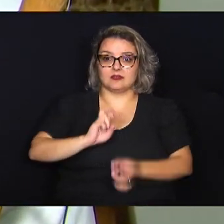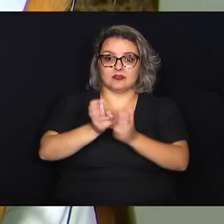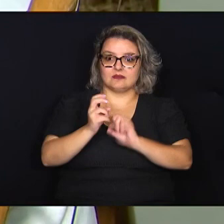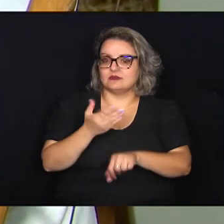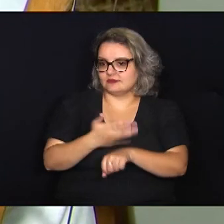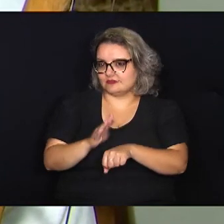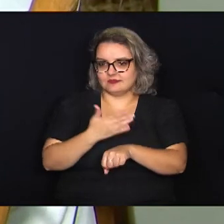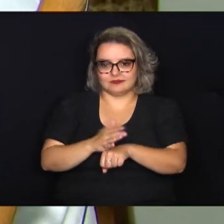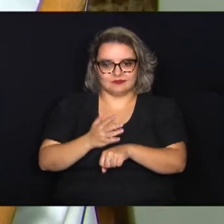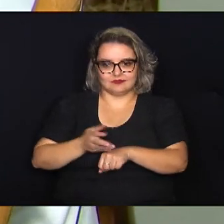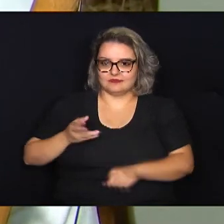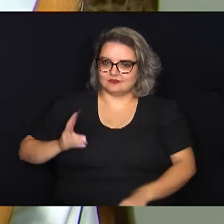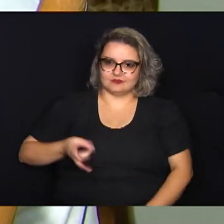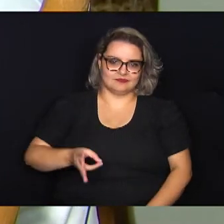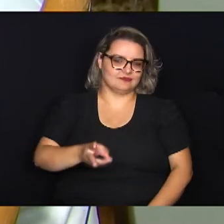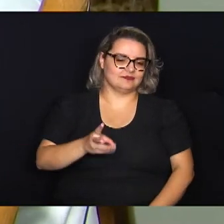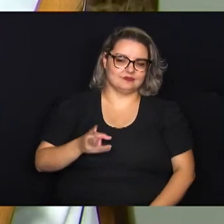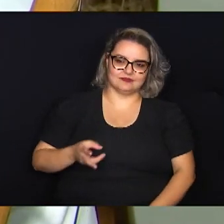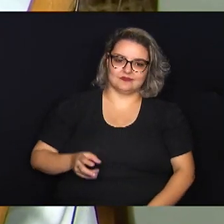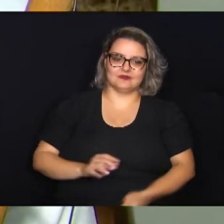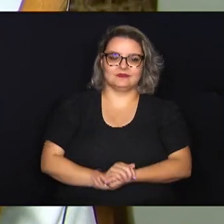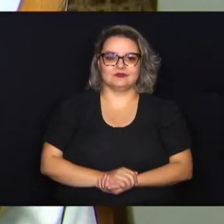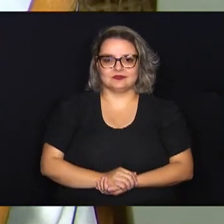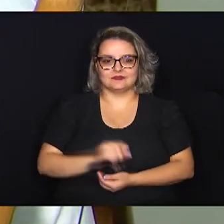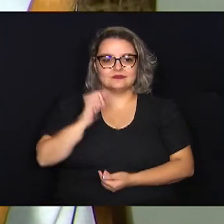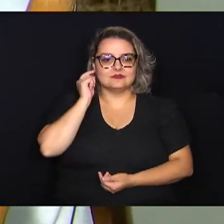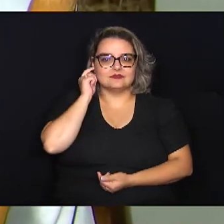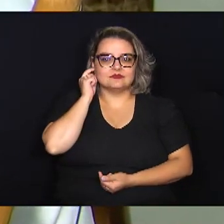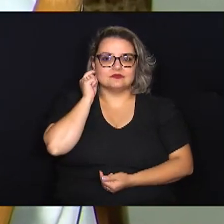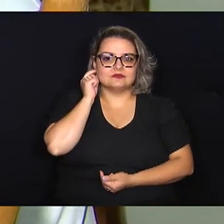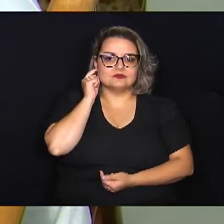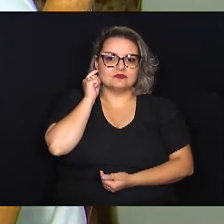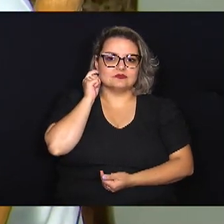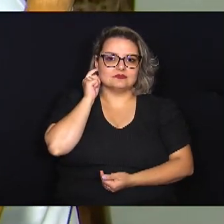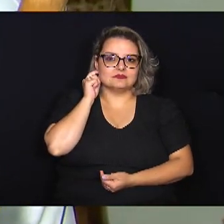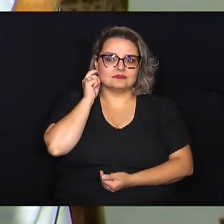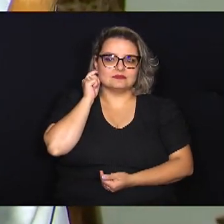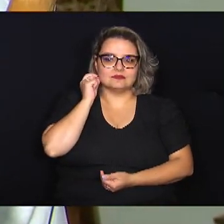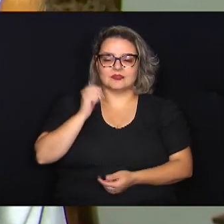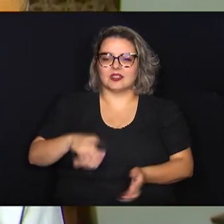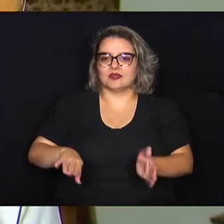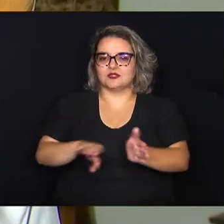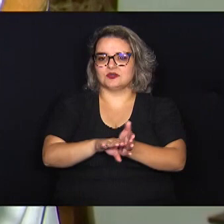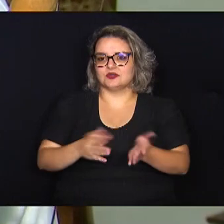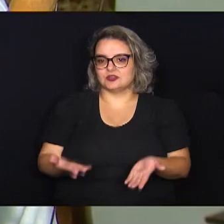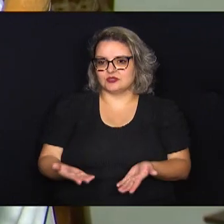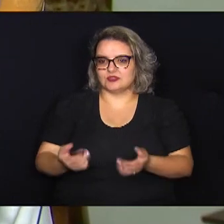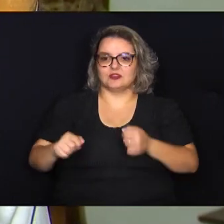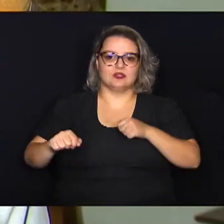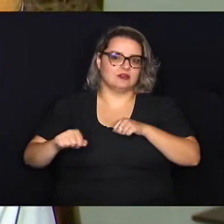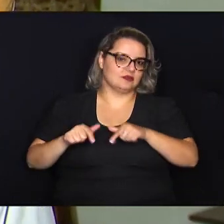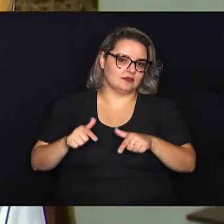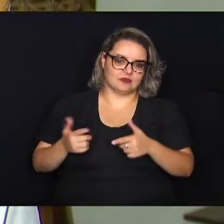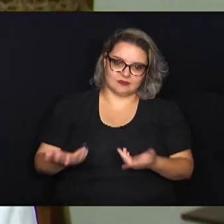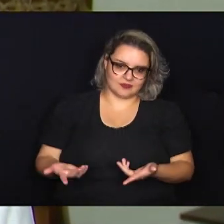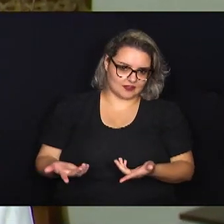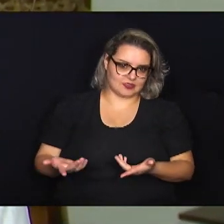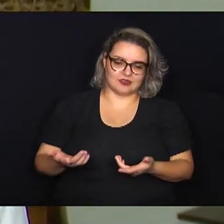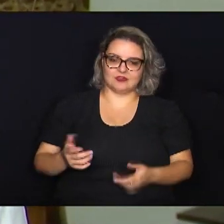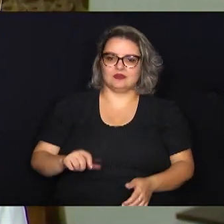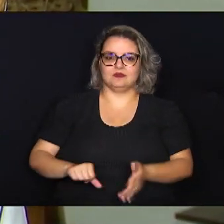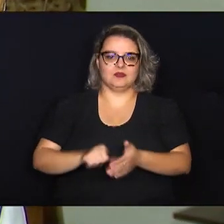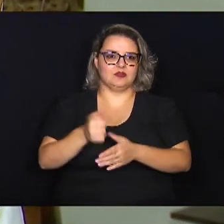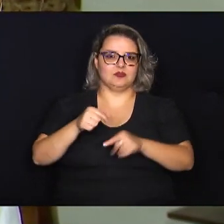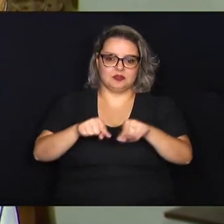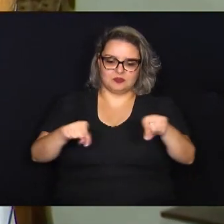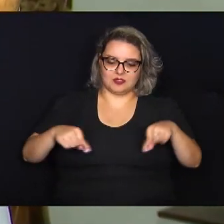aí então não parei mais. E daí veio a formatura e a minha primeira academia,